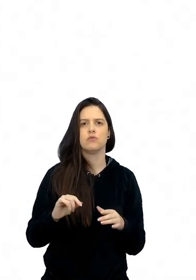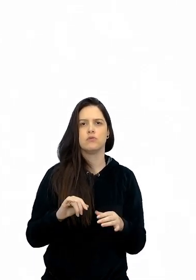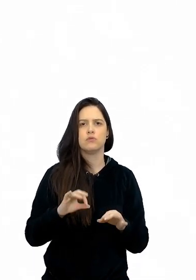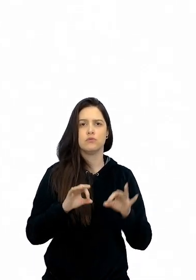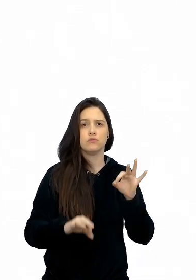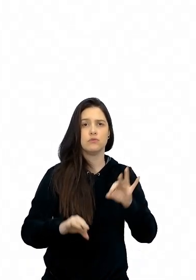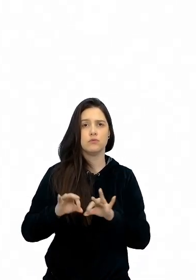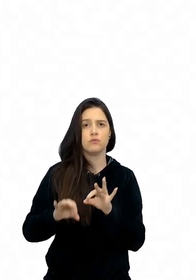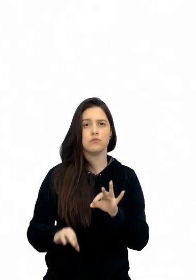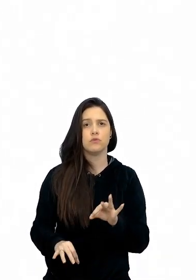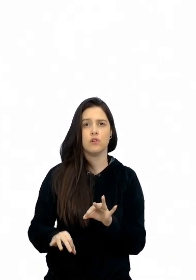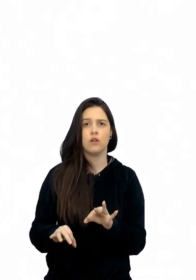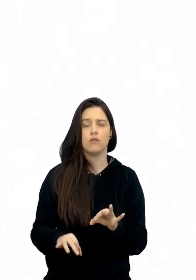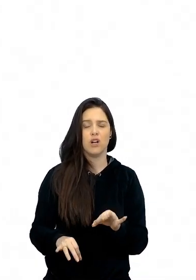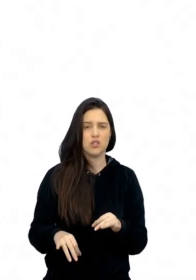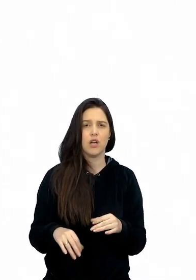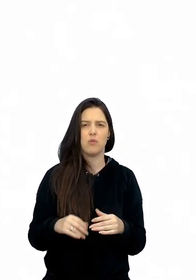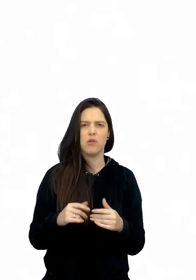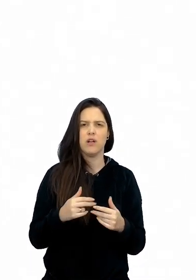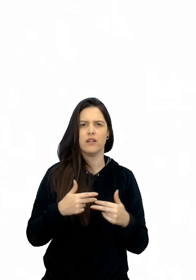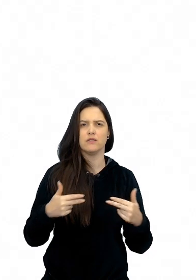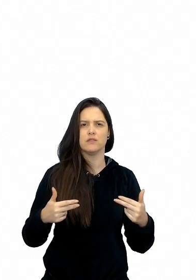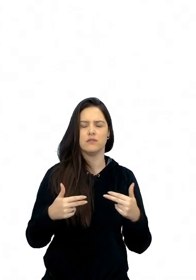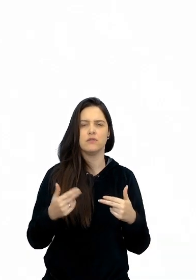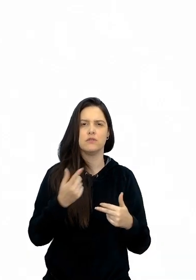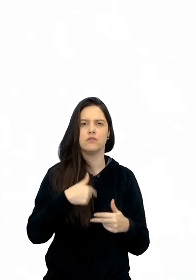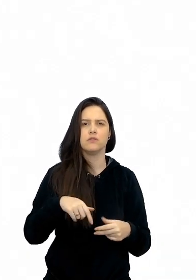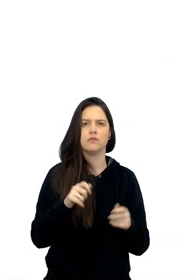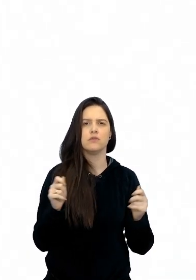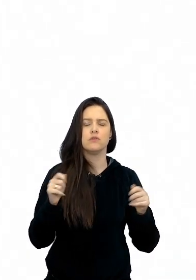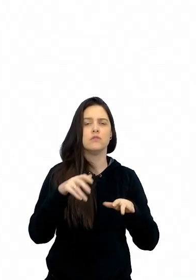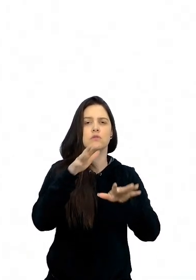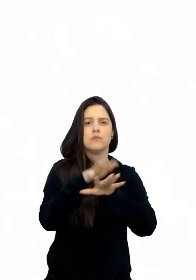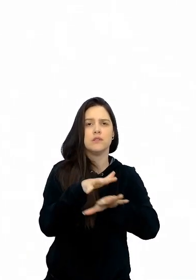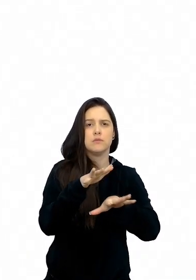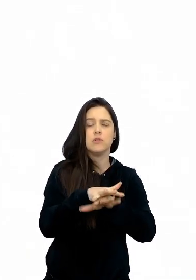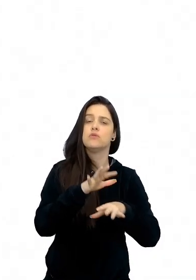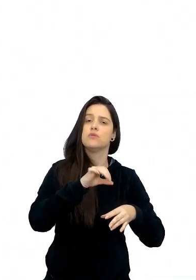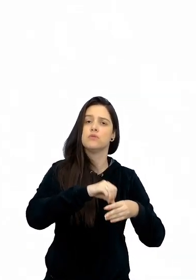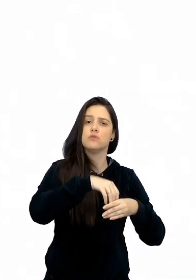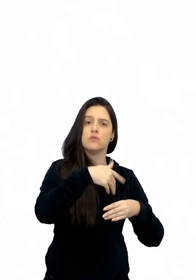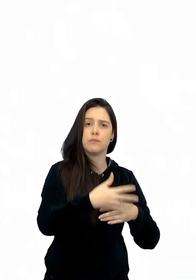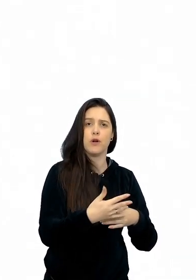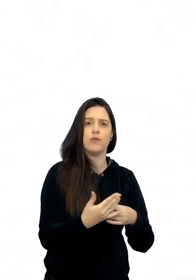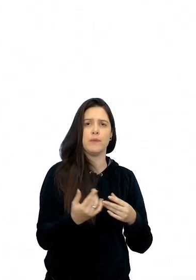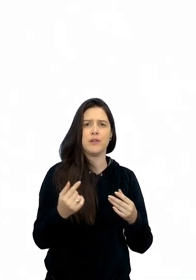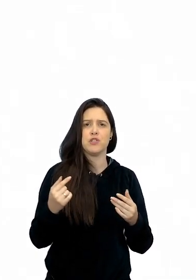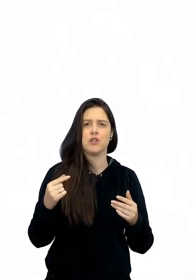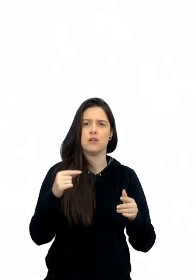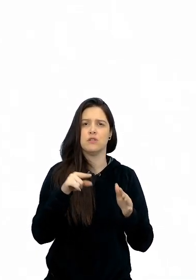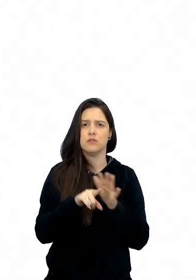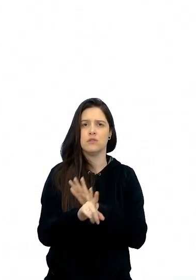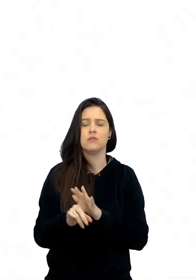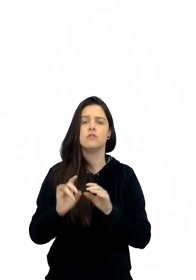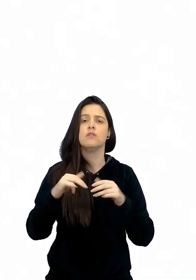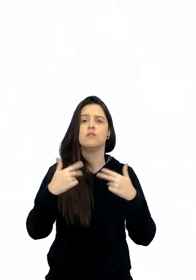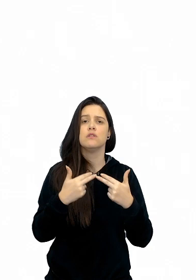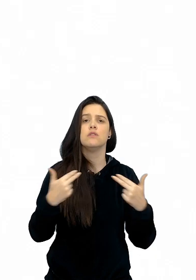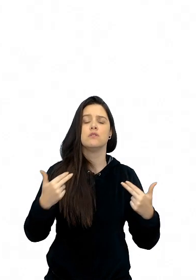o que tá apontando ali para mim de conceito matemático que o estudante não está